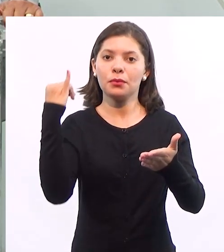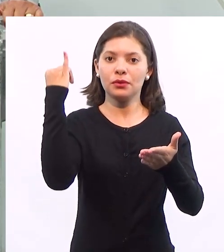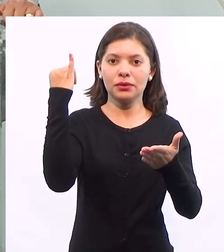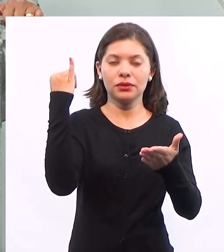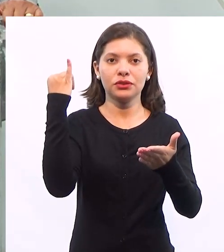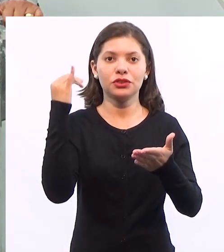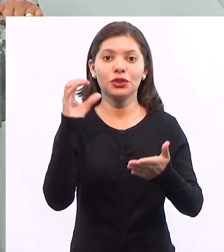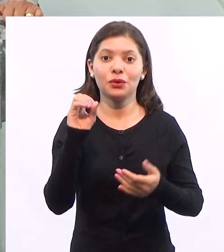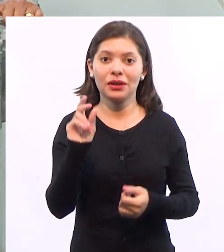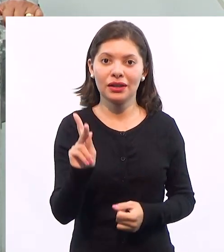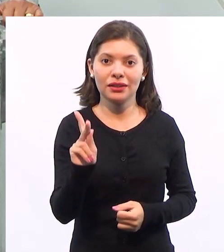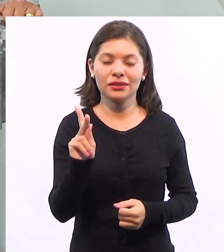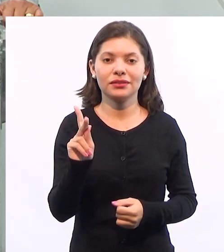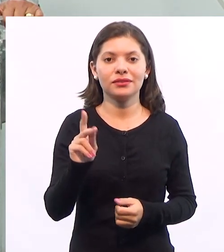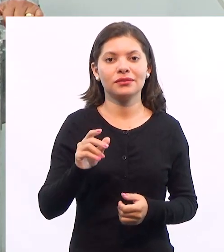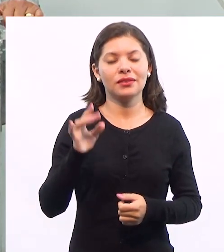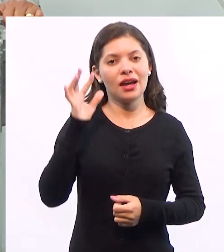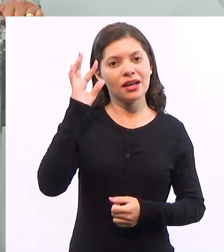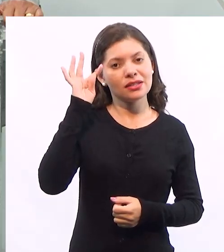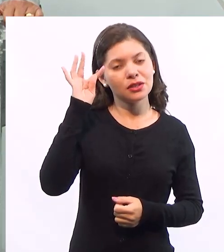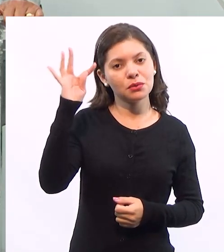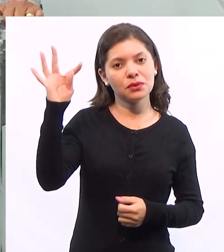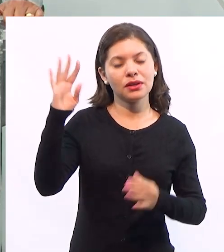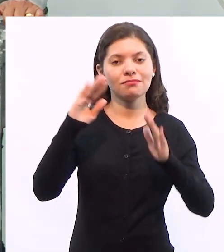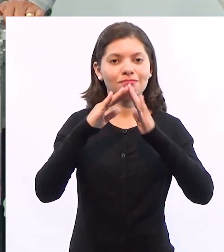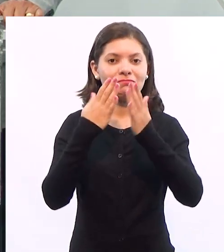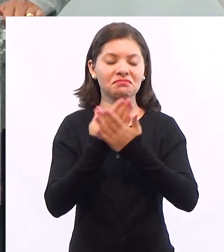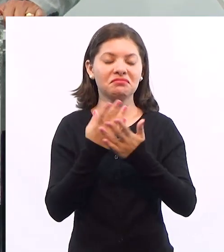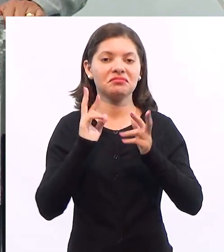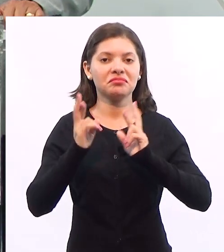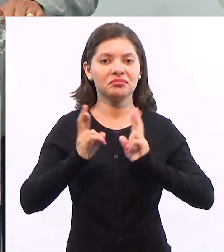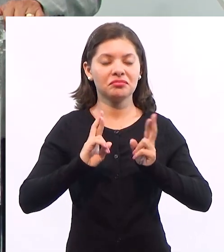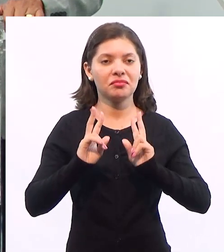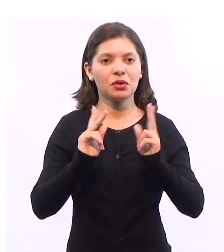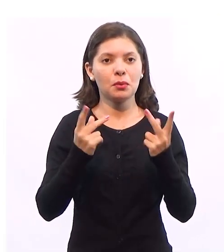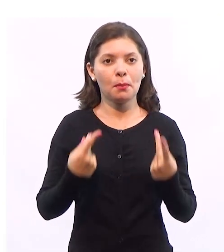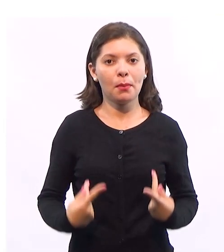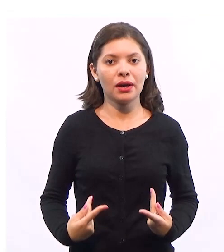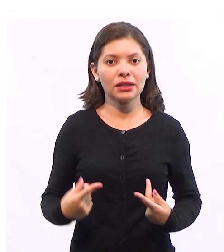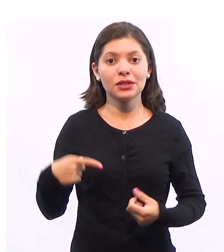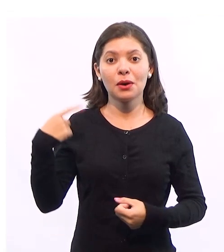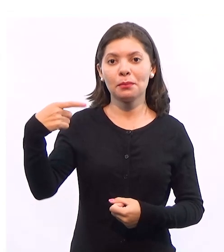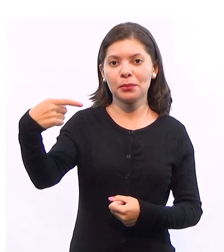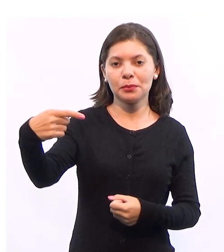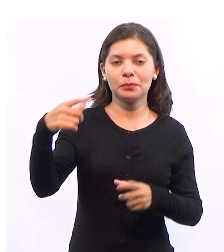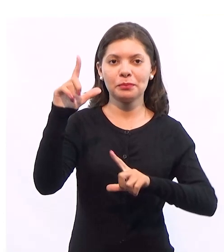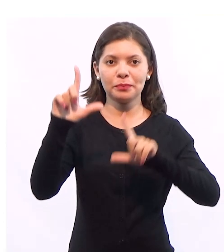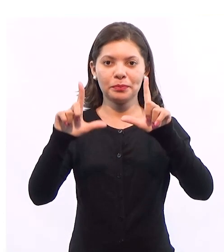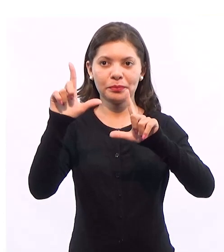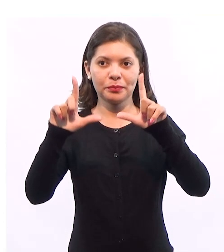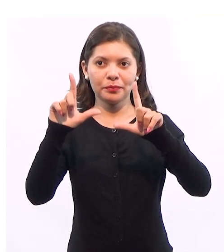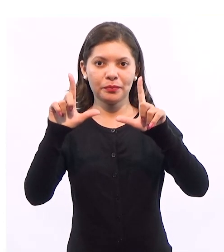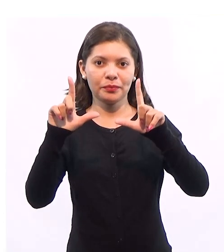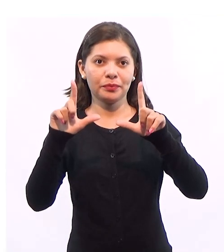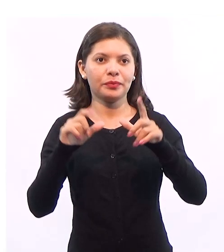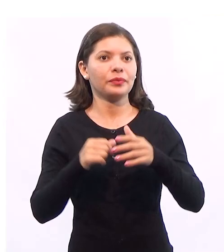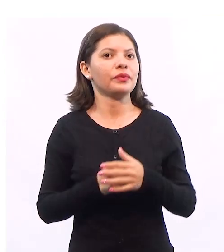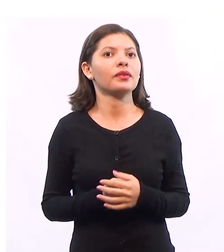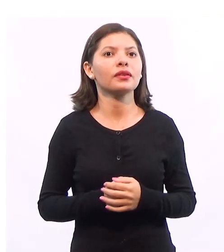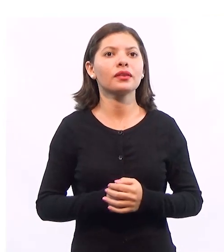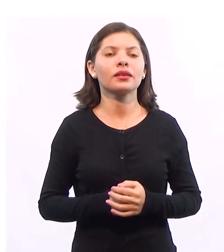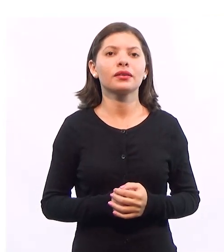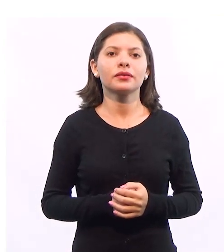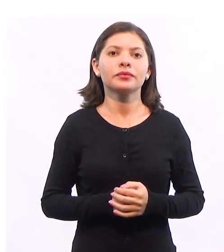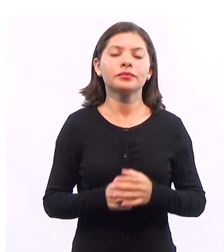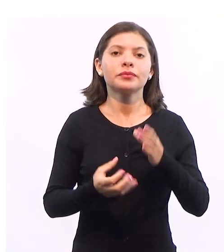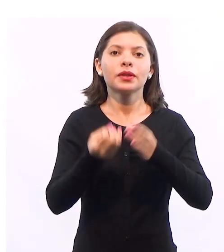Principalmente para essa teoria da escola das relações humanas, tá ok? Vamos para a próxima aqui, ó. Ainda, Herzberg, criou a teoria